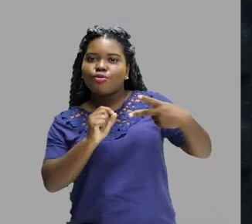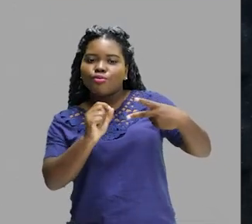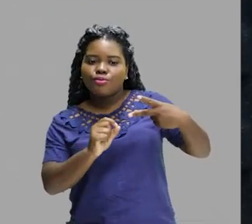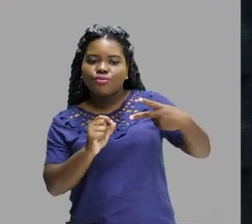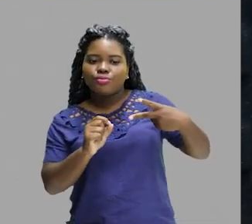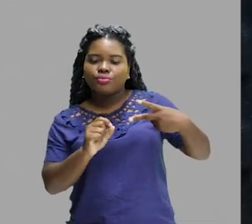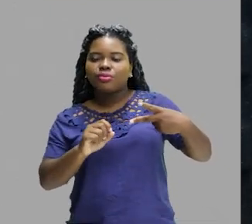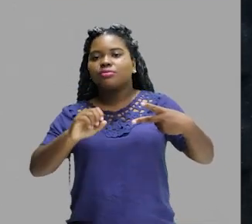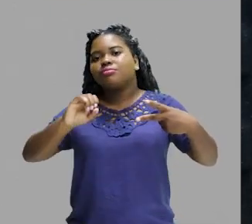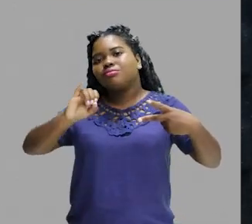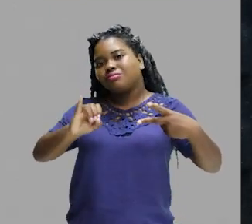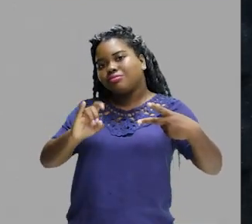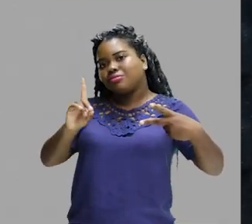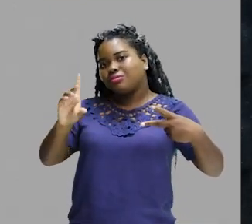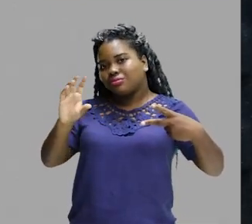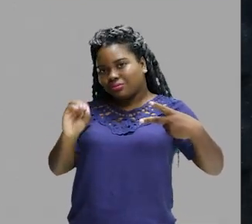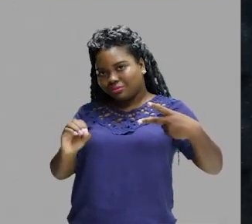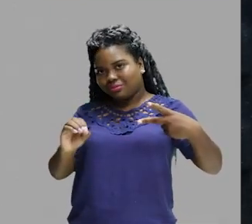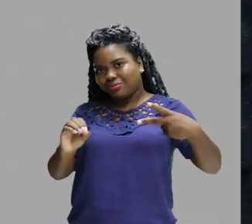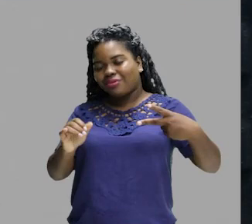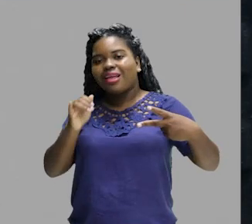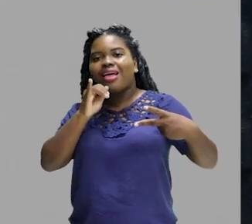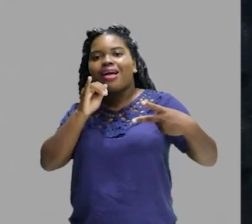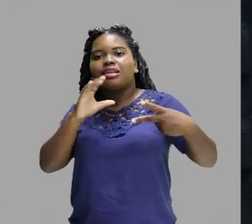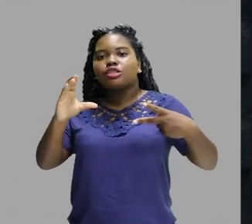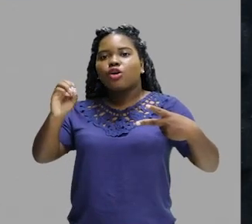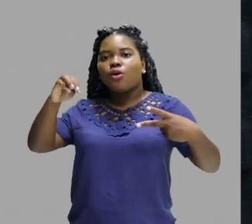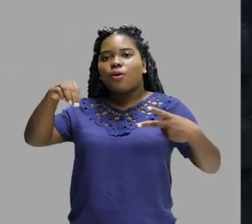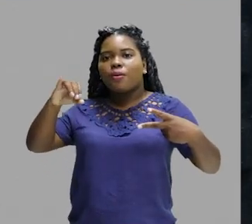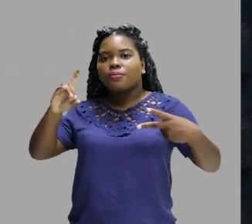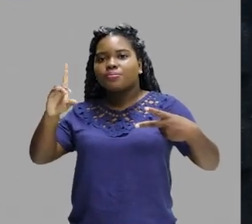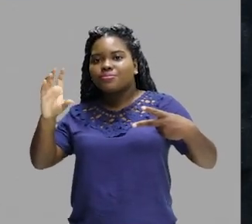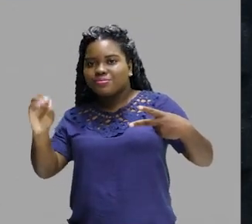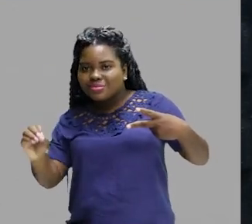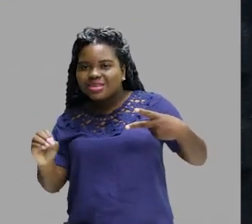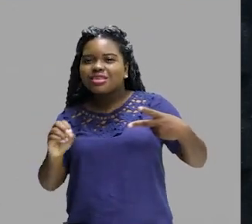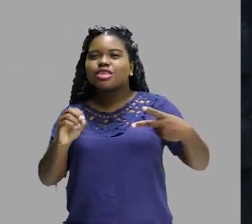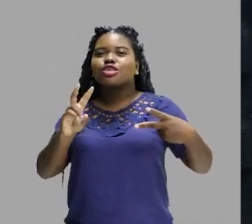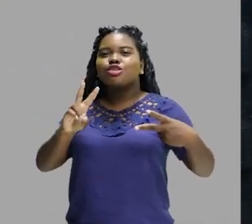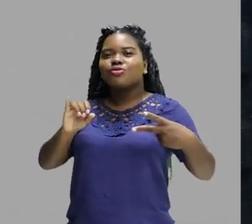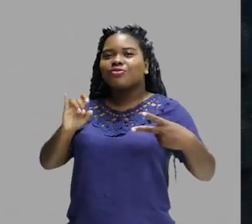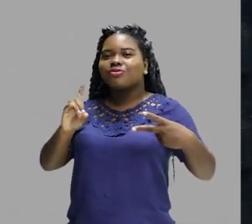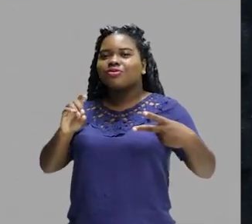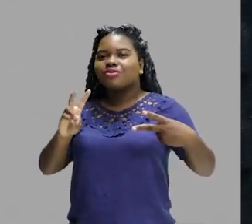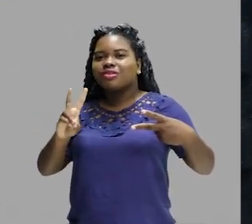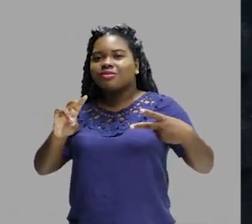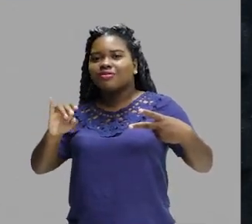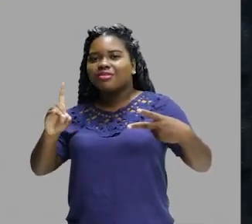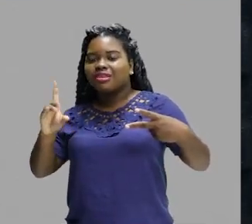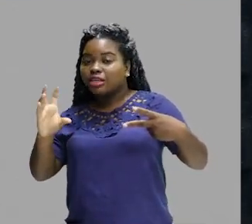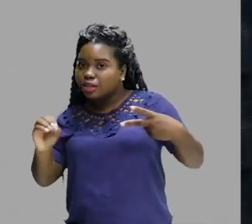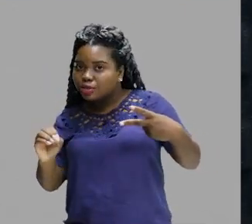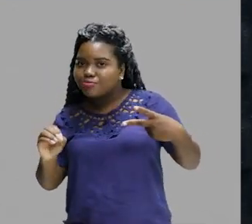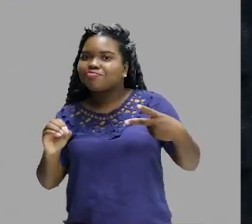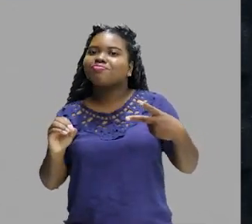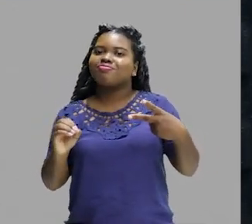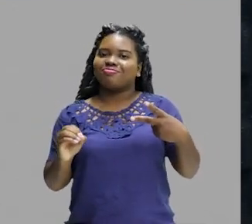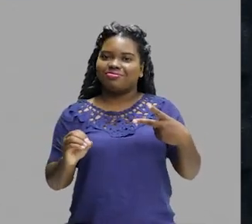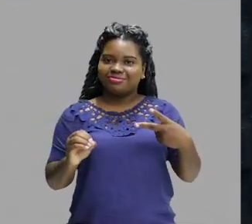por ido, comer, comido, vivir, vivido, salir,